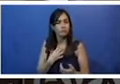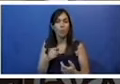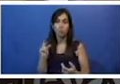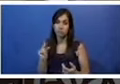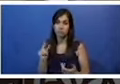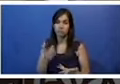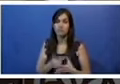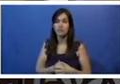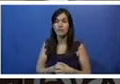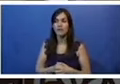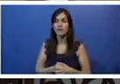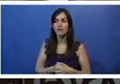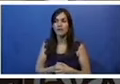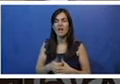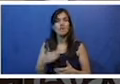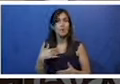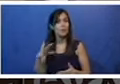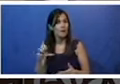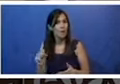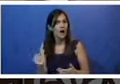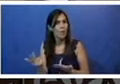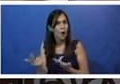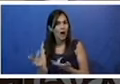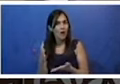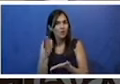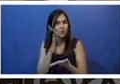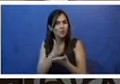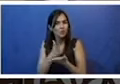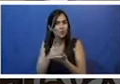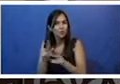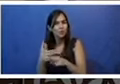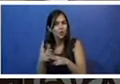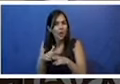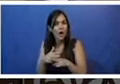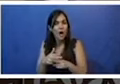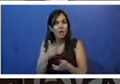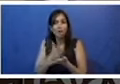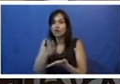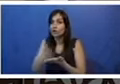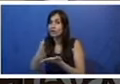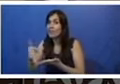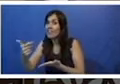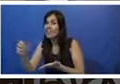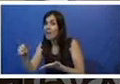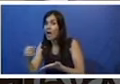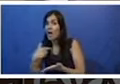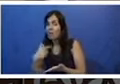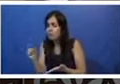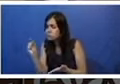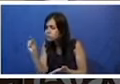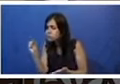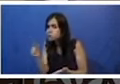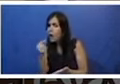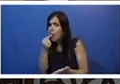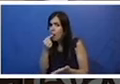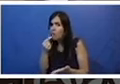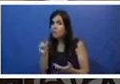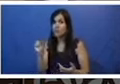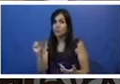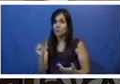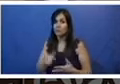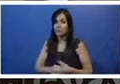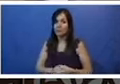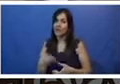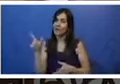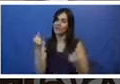eu se eu pegar esse mesmo chocolate dividir entre 10 pessoas eu vou comer um pedacinho só é isso que